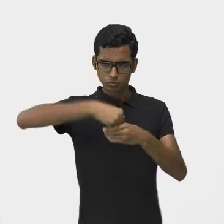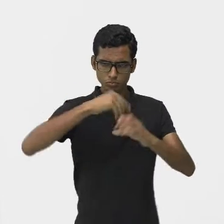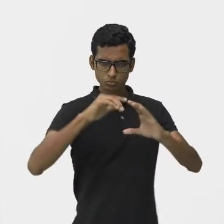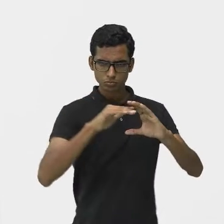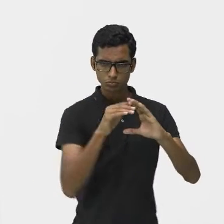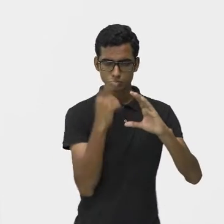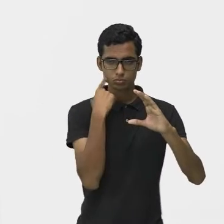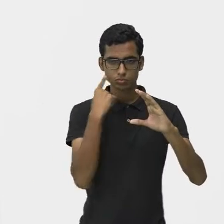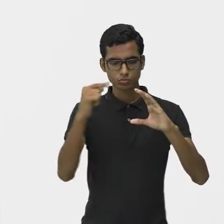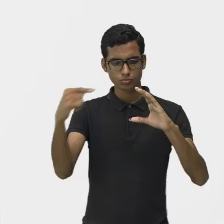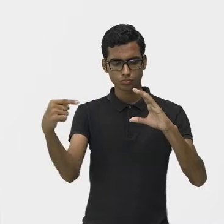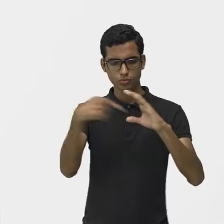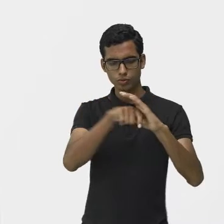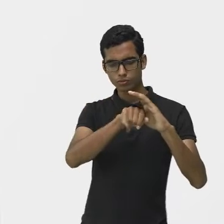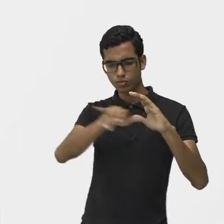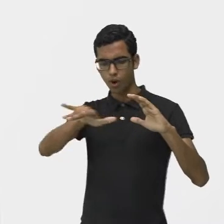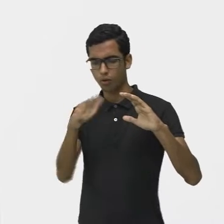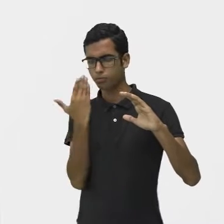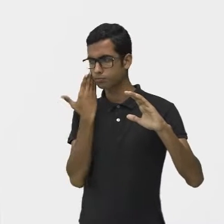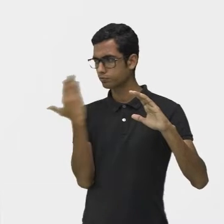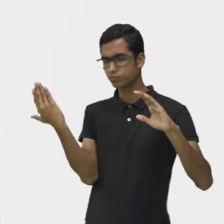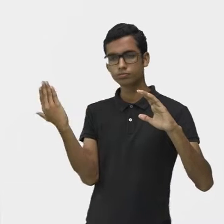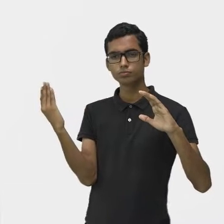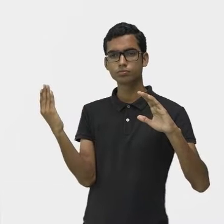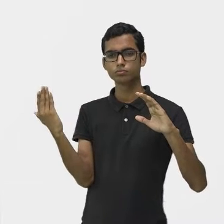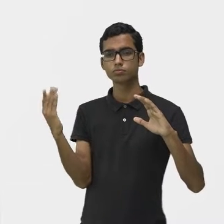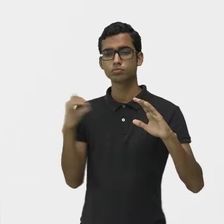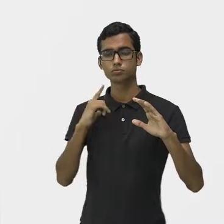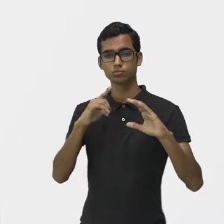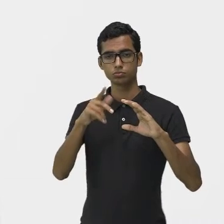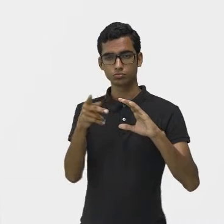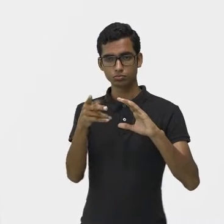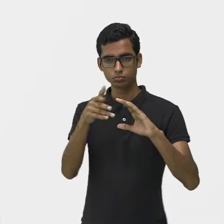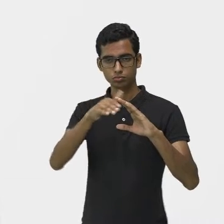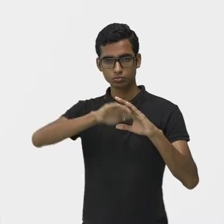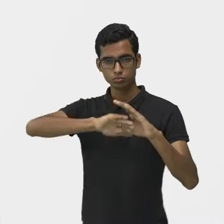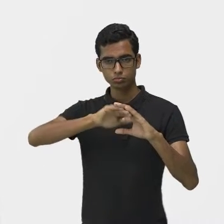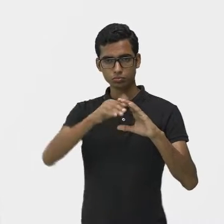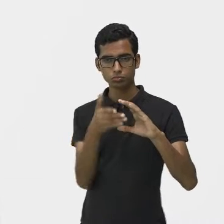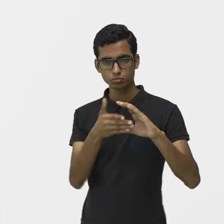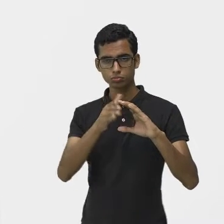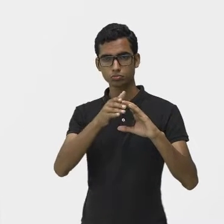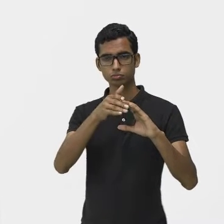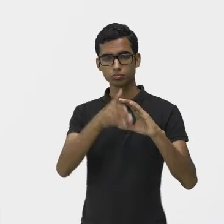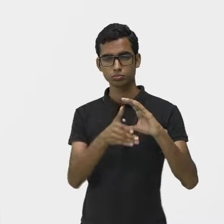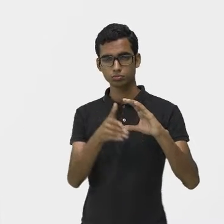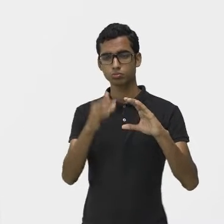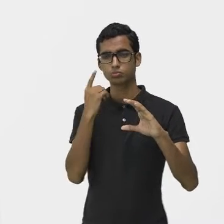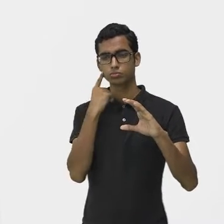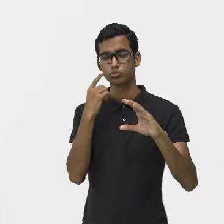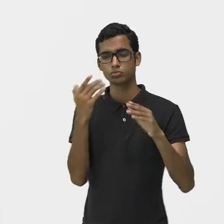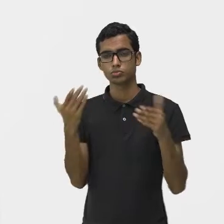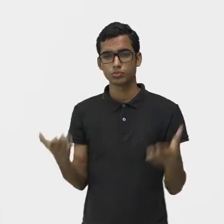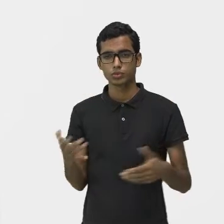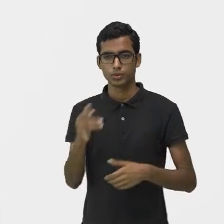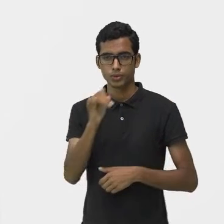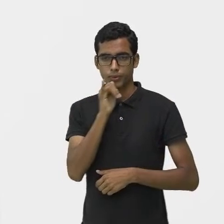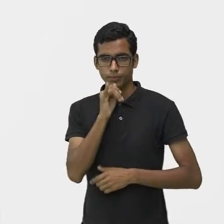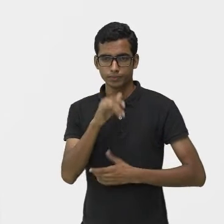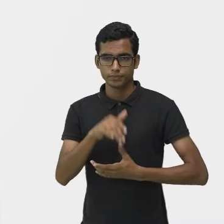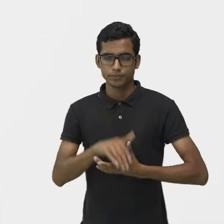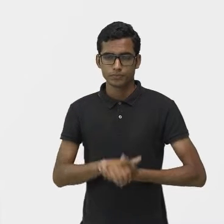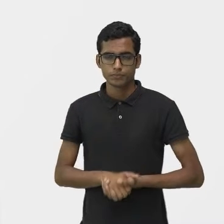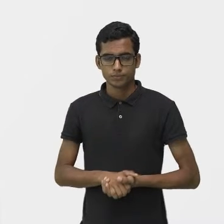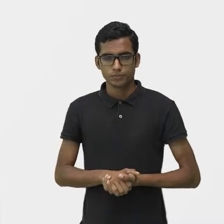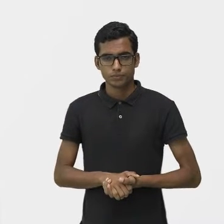parte refletora, nós denominamos espelho esférico côncavo. Já nos casos em que